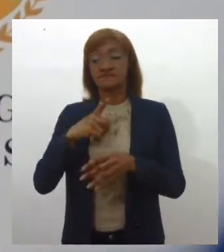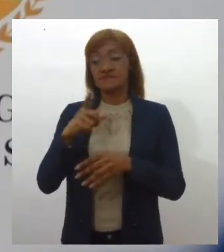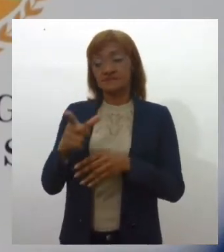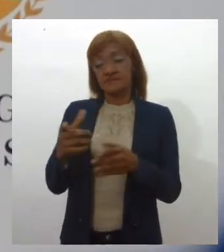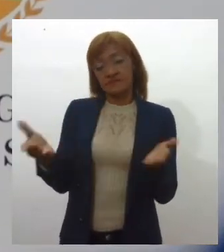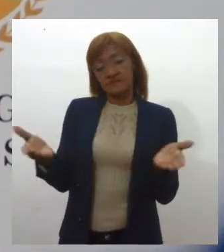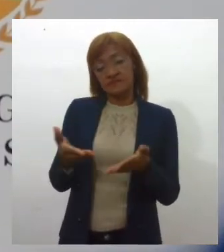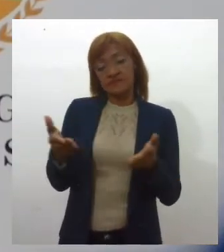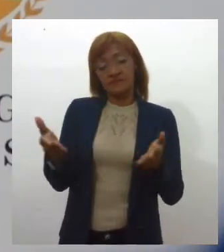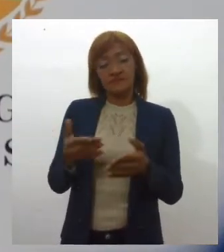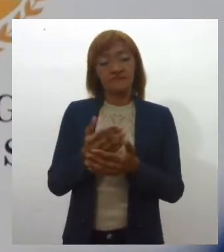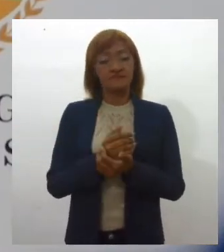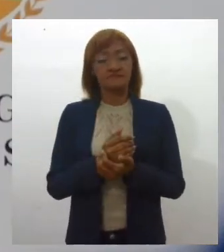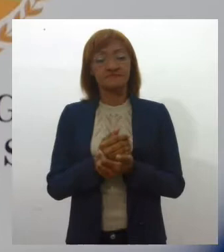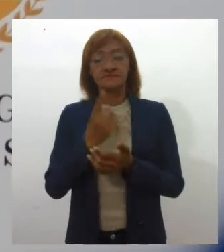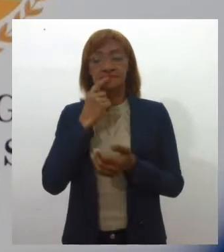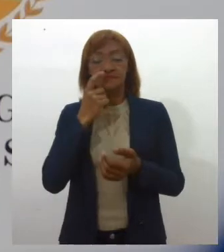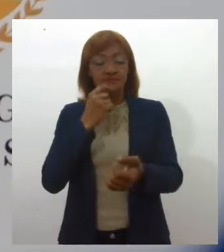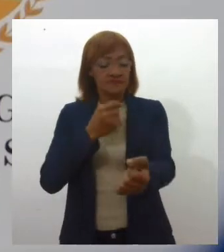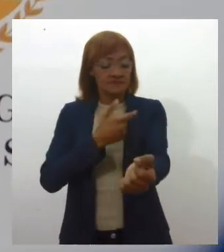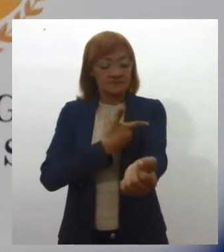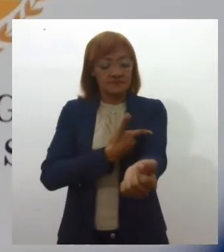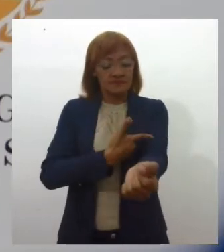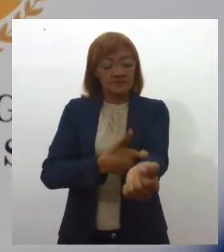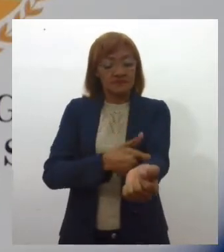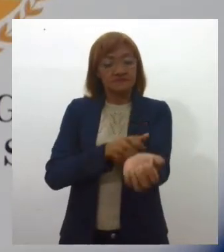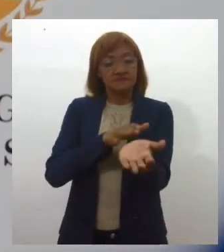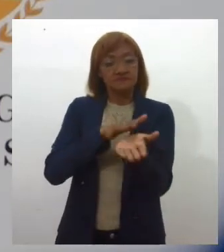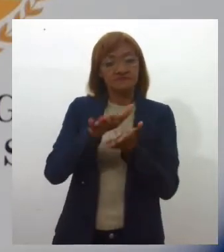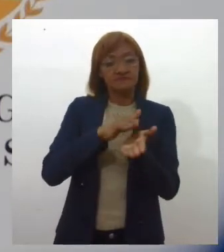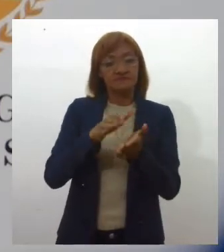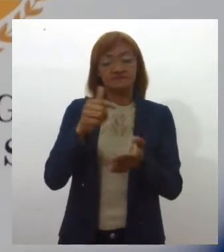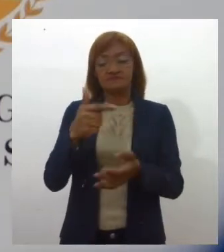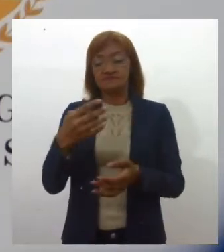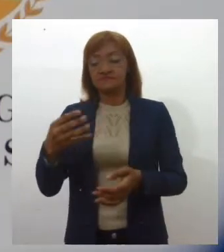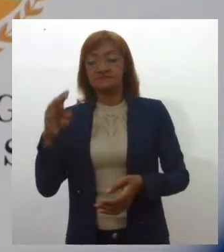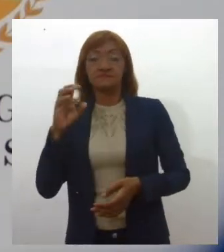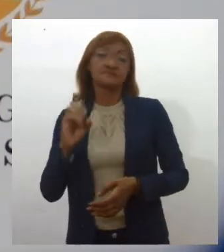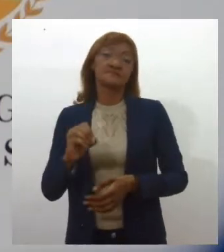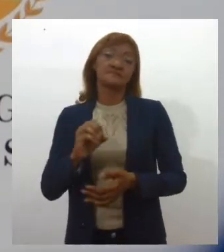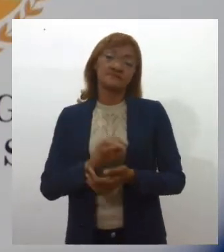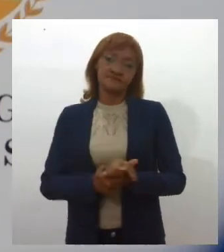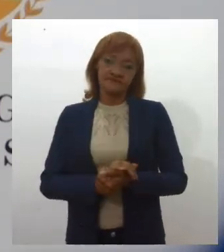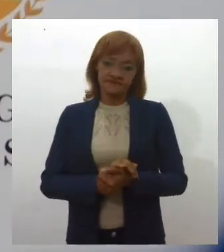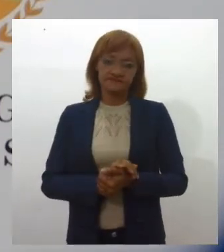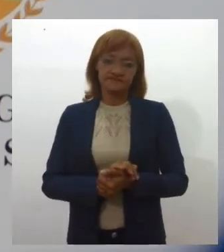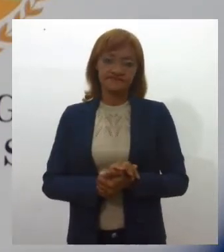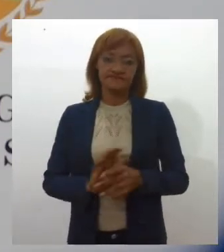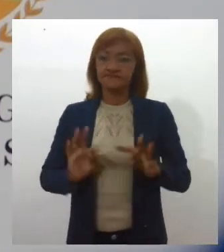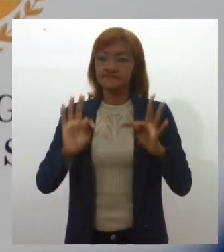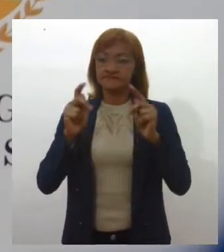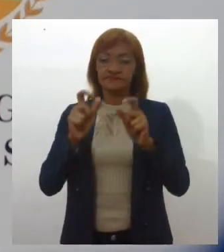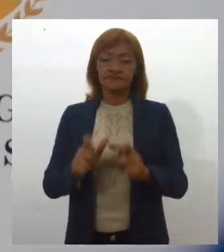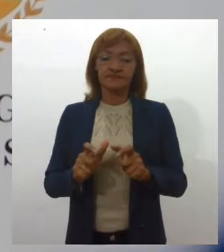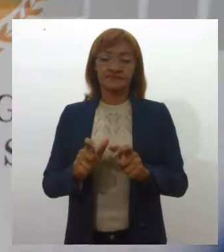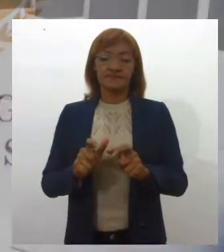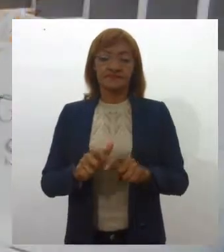agora o serviço de hemodiálise também, que vai facilitar em torno de 240 atendimentos por mês, para toda a região.